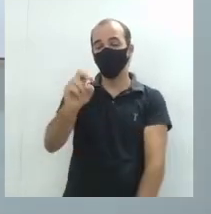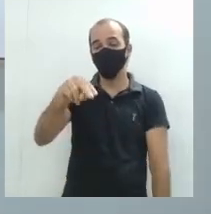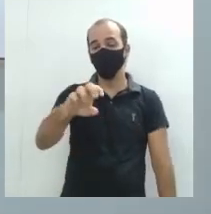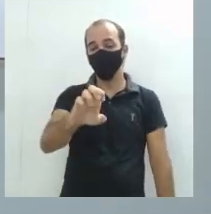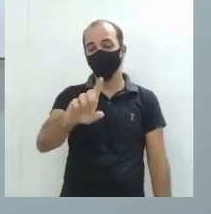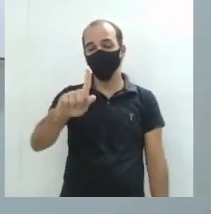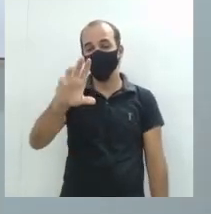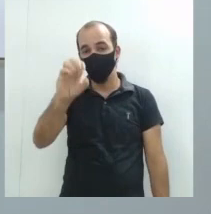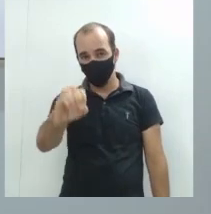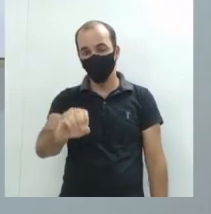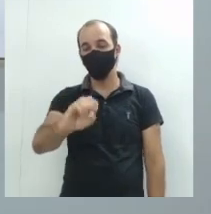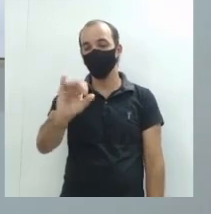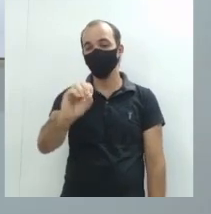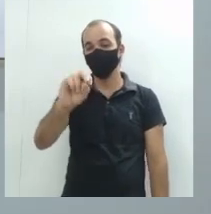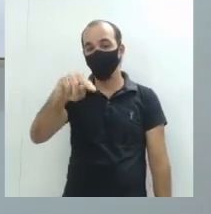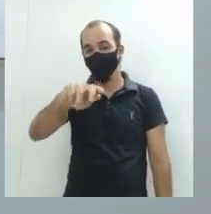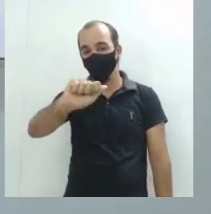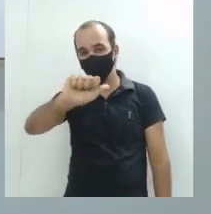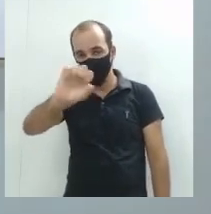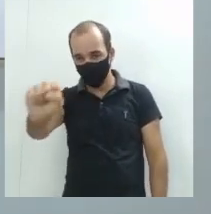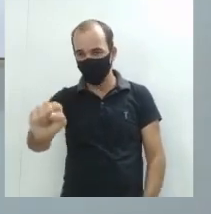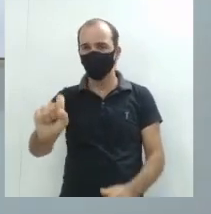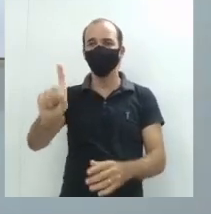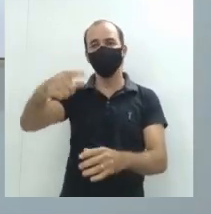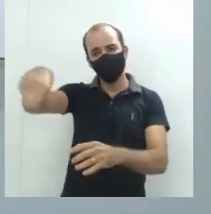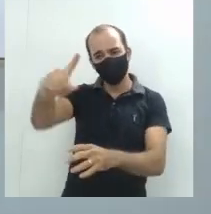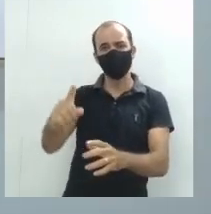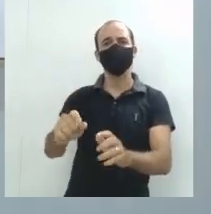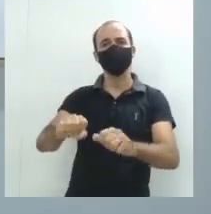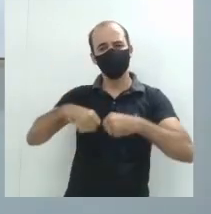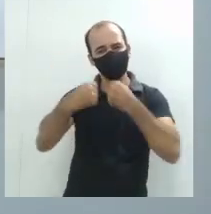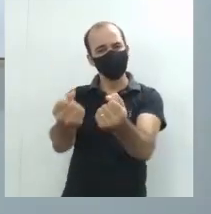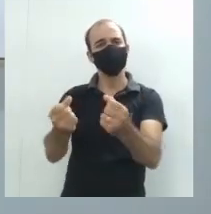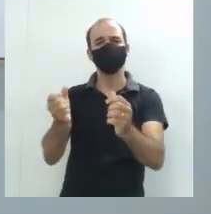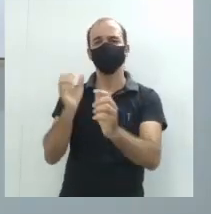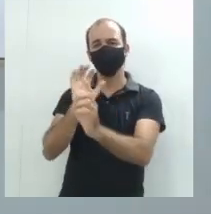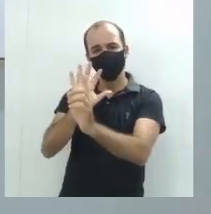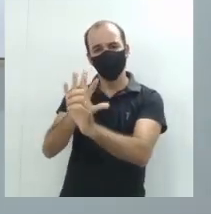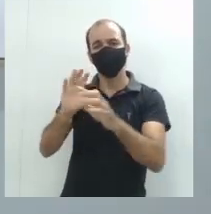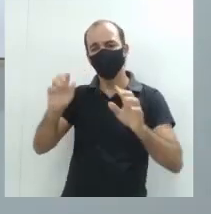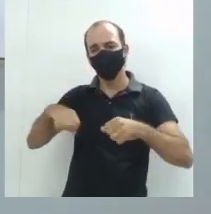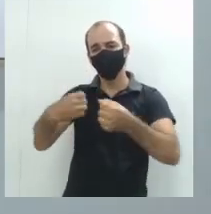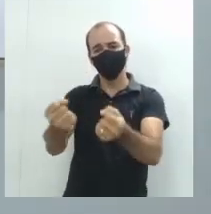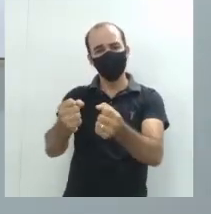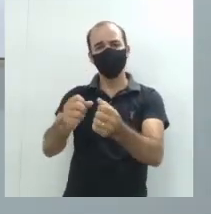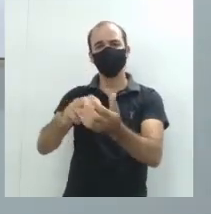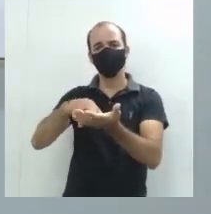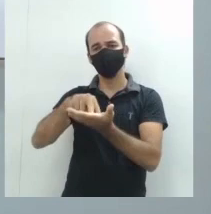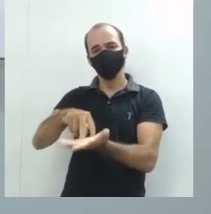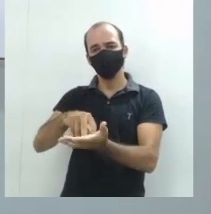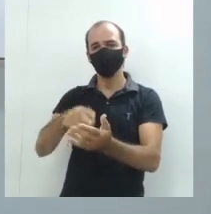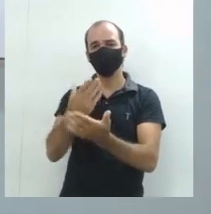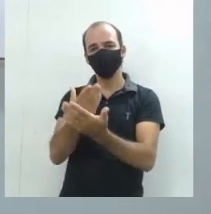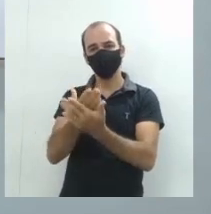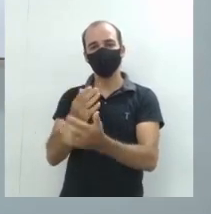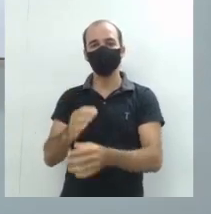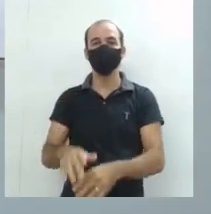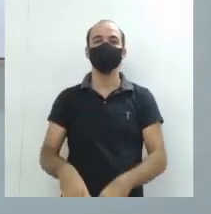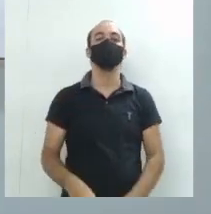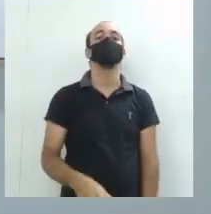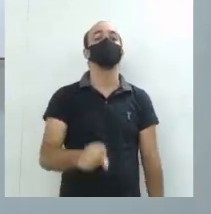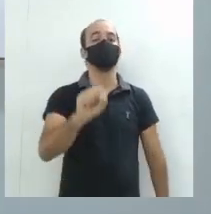Taurino. Continue o estudo, guerreiros, firme e forte. Ei, atenção, se você não conseguiu fazer